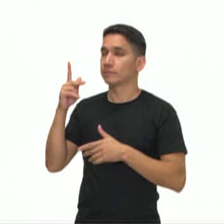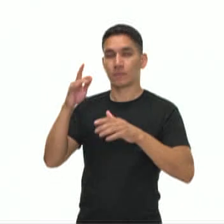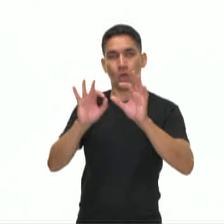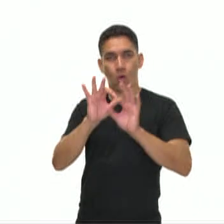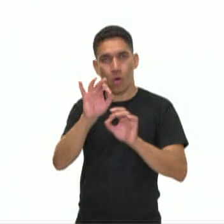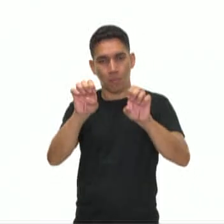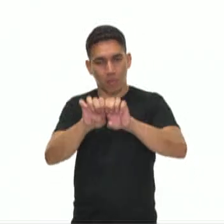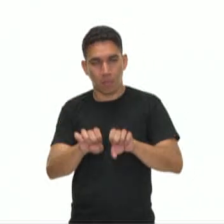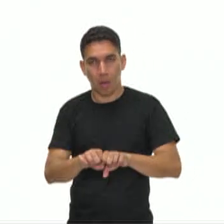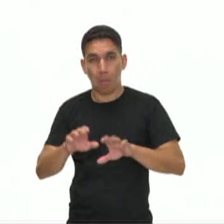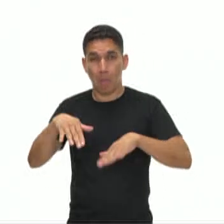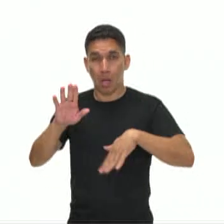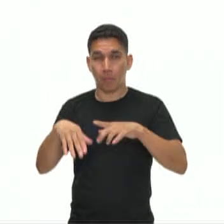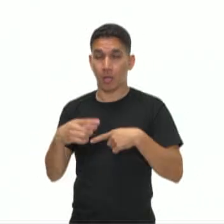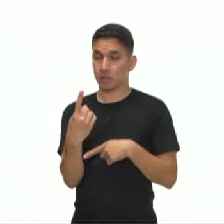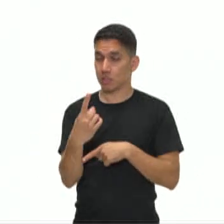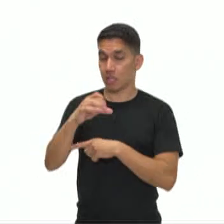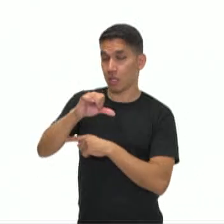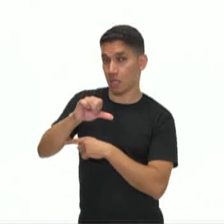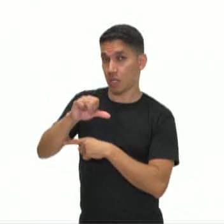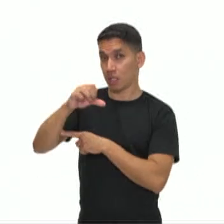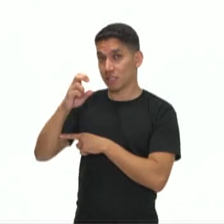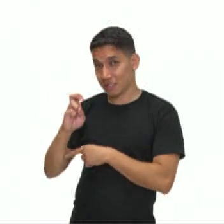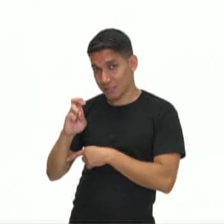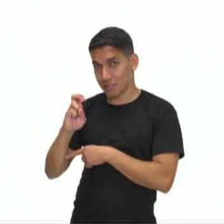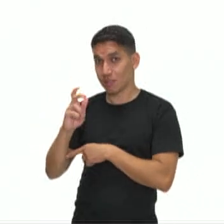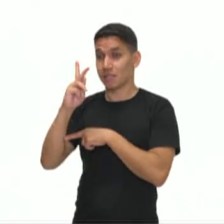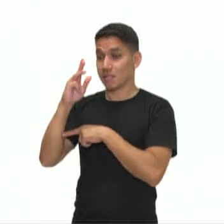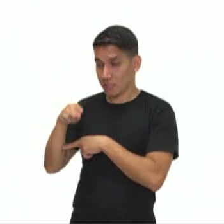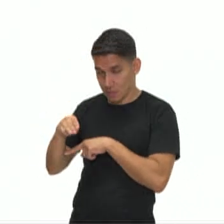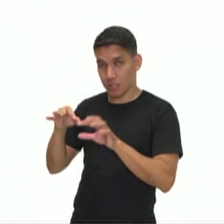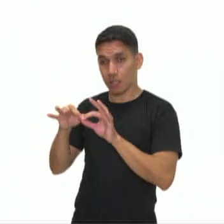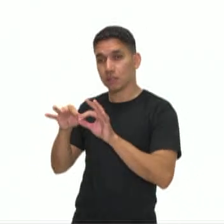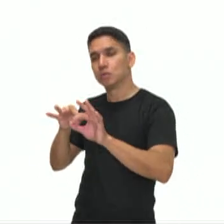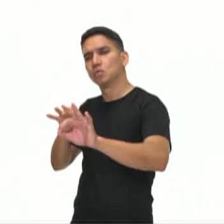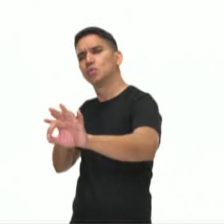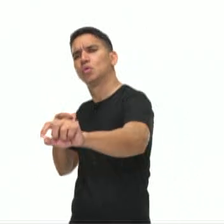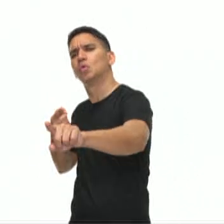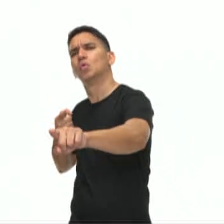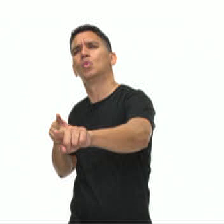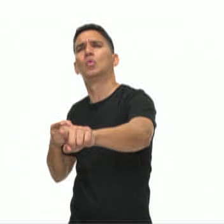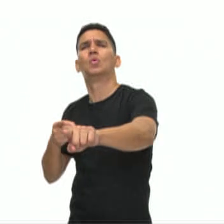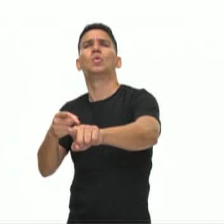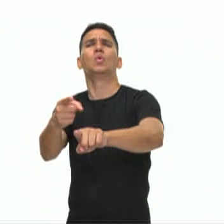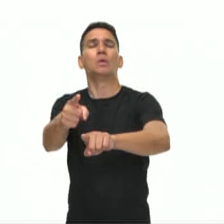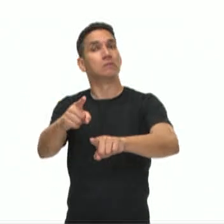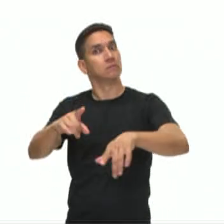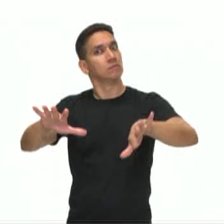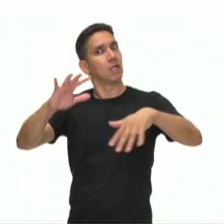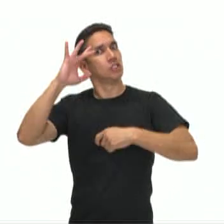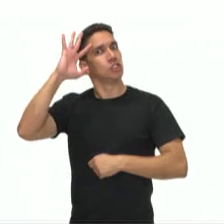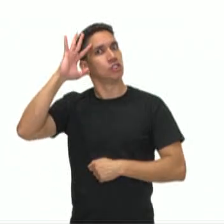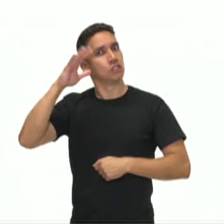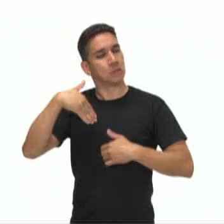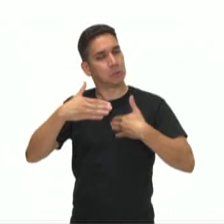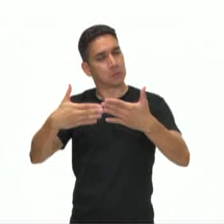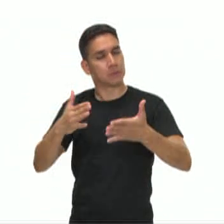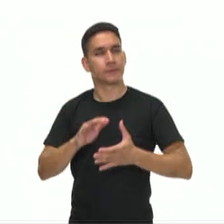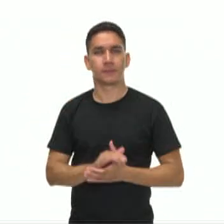de 195 quilômetros de extensão. Pense no processo.